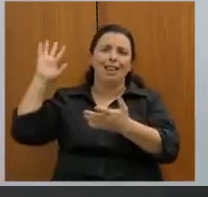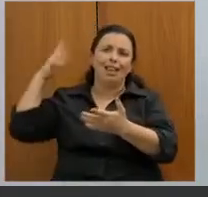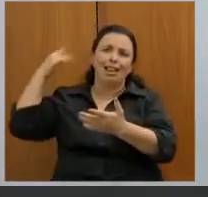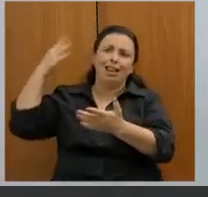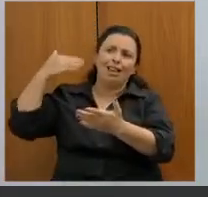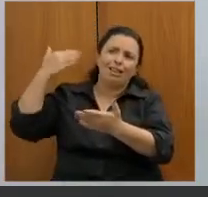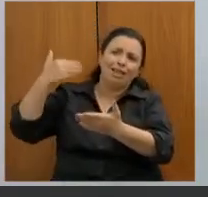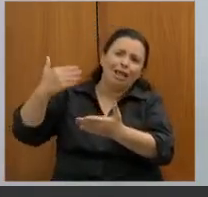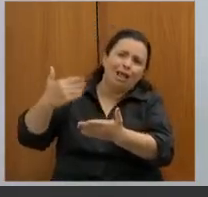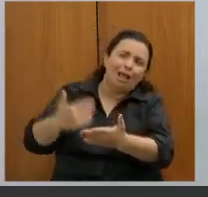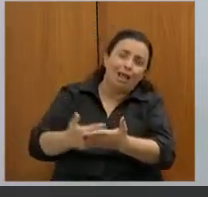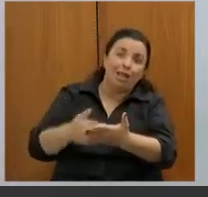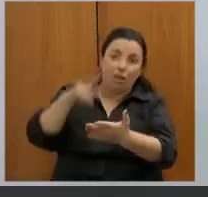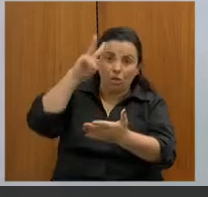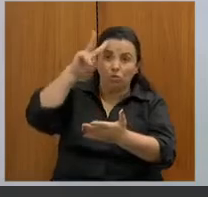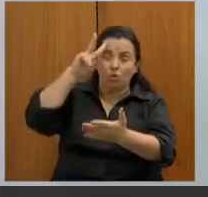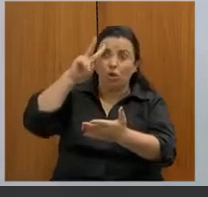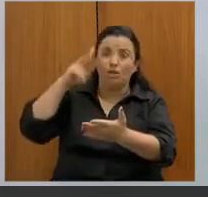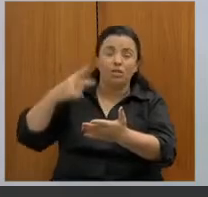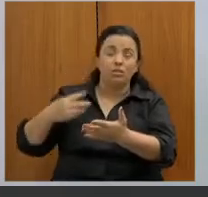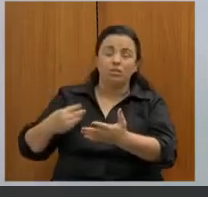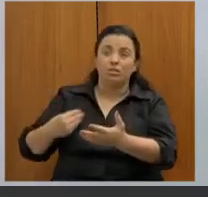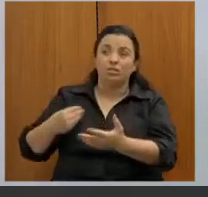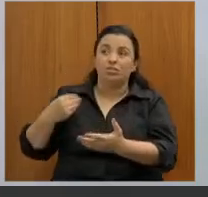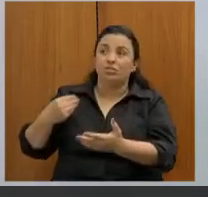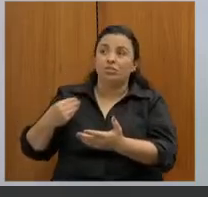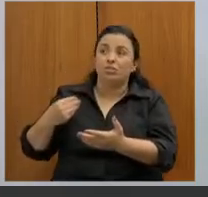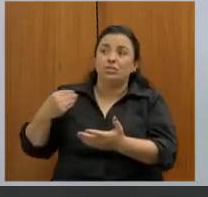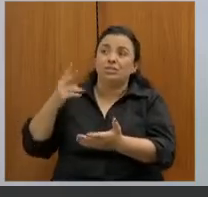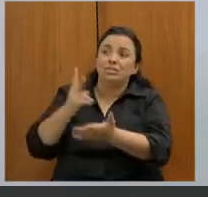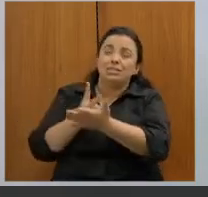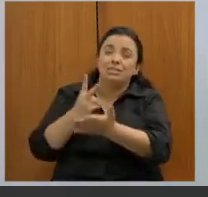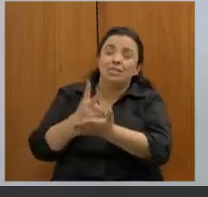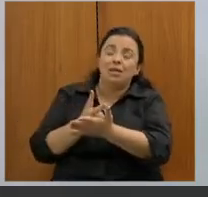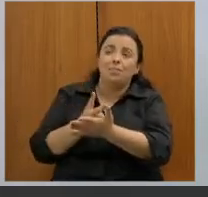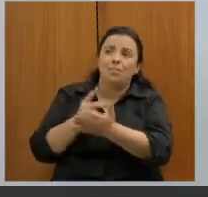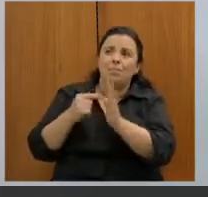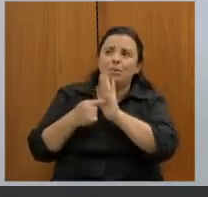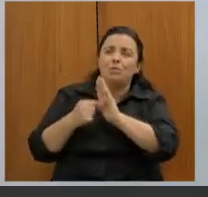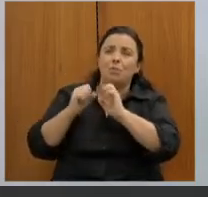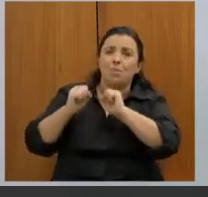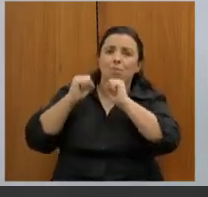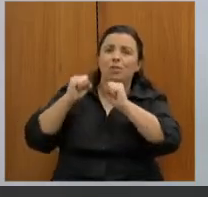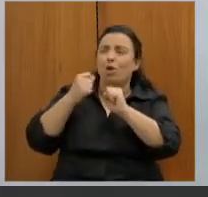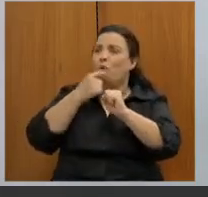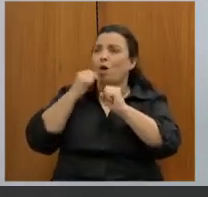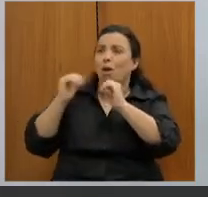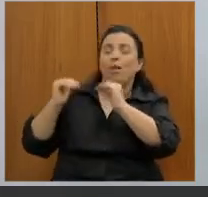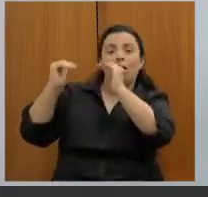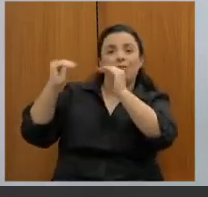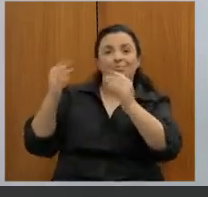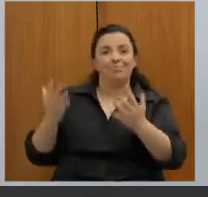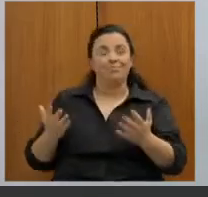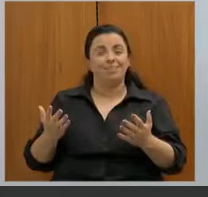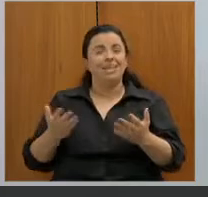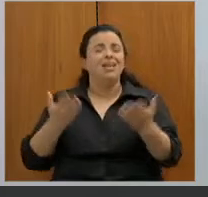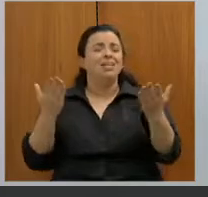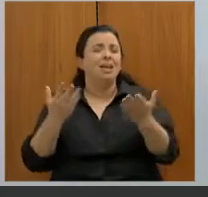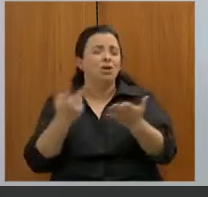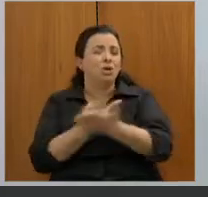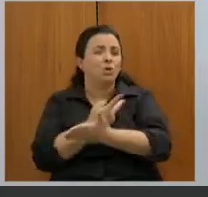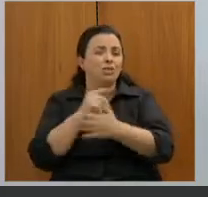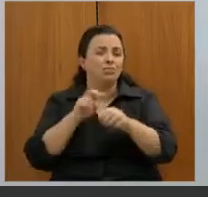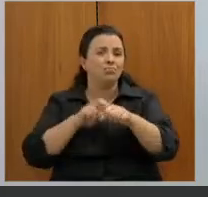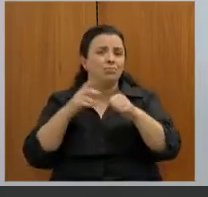nos referenciando a isso e essa pandemia trouxe né um fica em casa